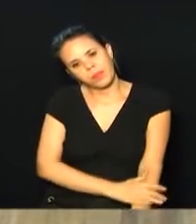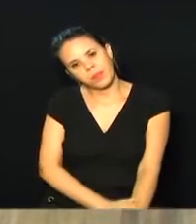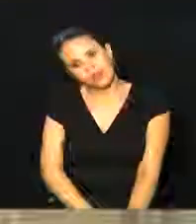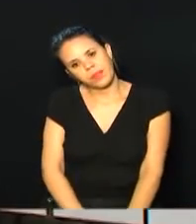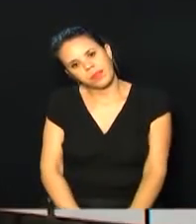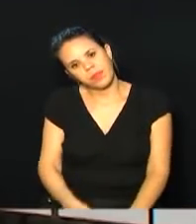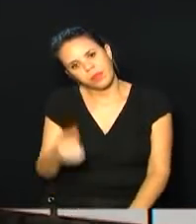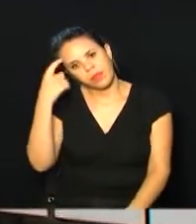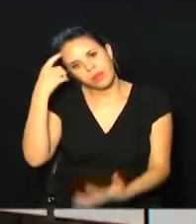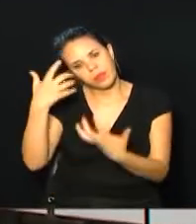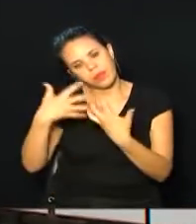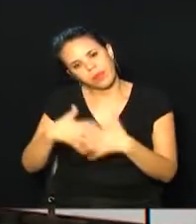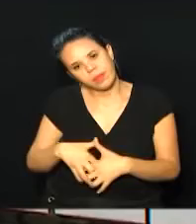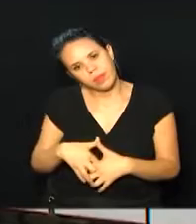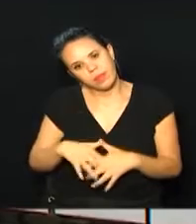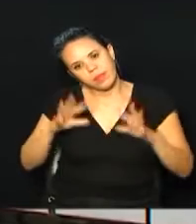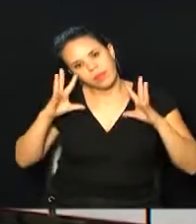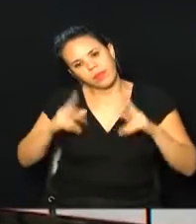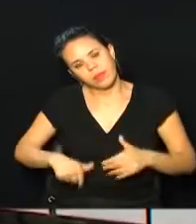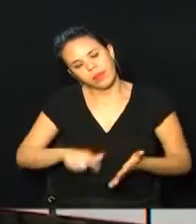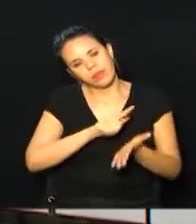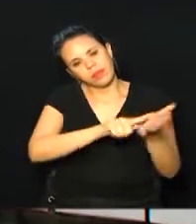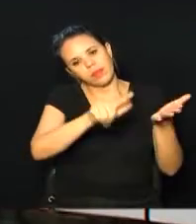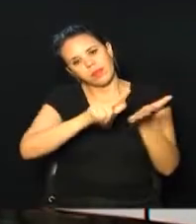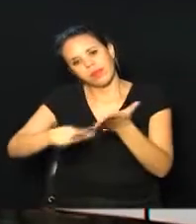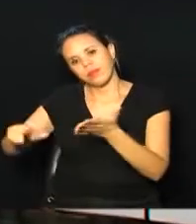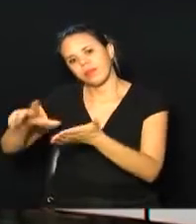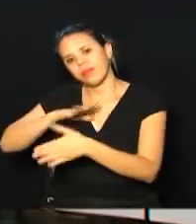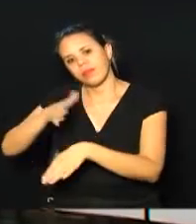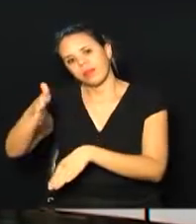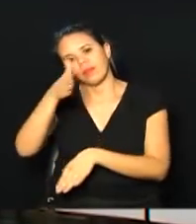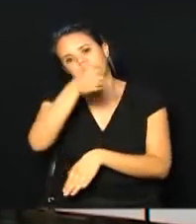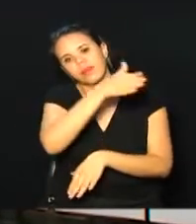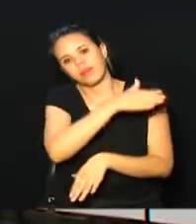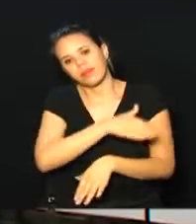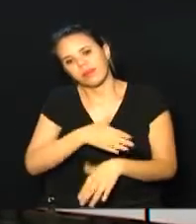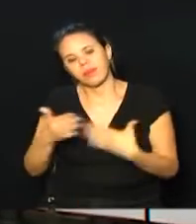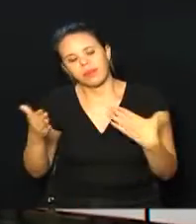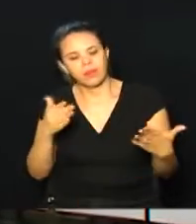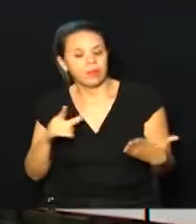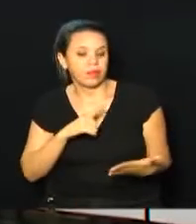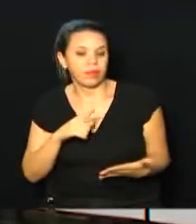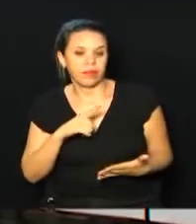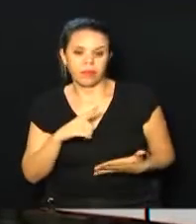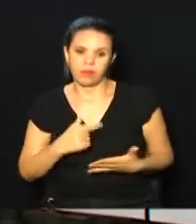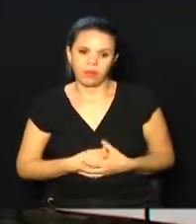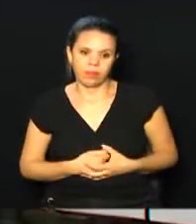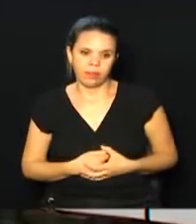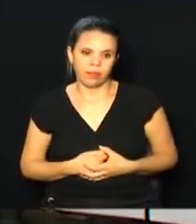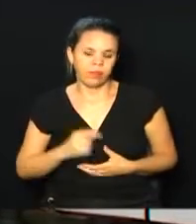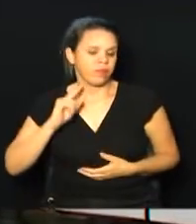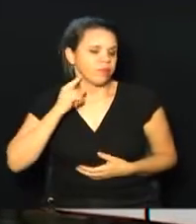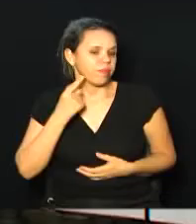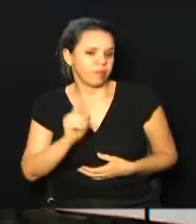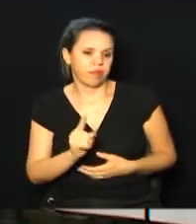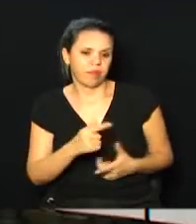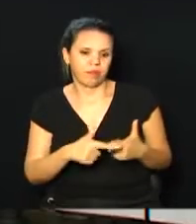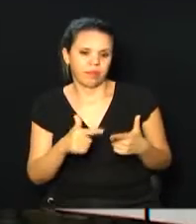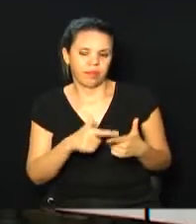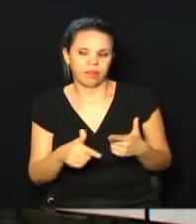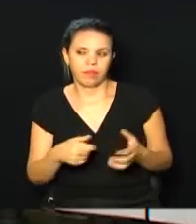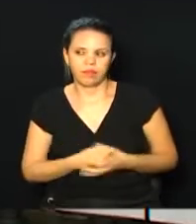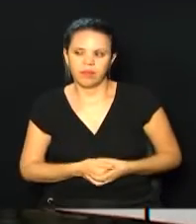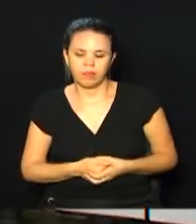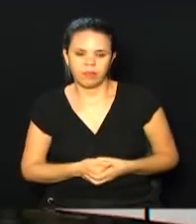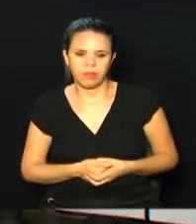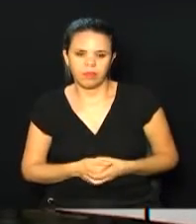Vamos pensar do ponto de vista da limpeza da cidade. Quais são? Você tem aquela, não vou falar sujeira, mas o problema que